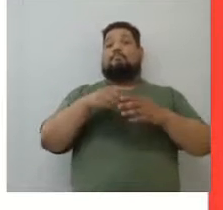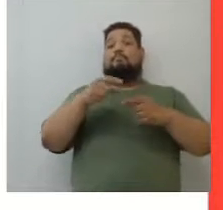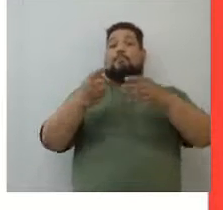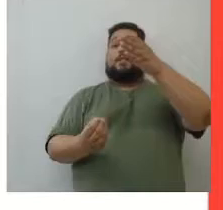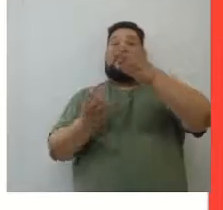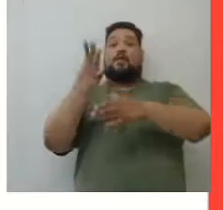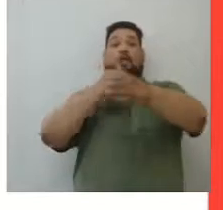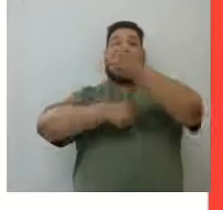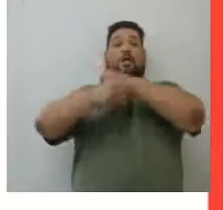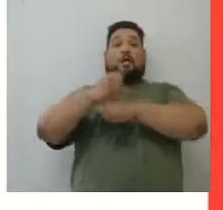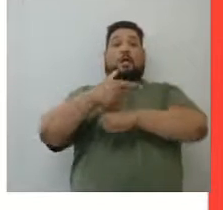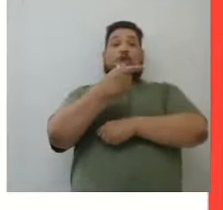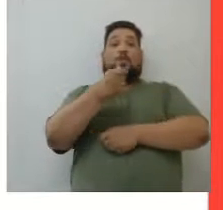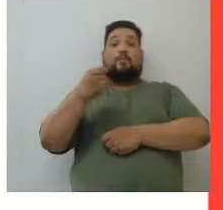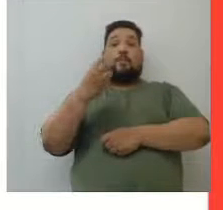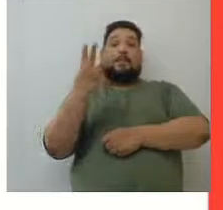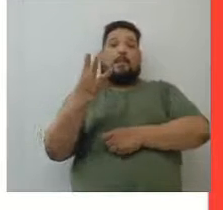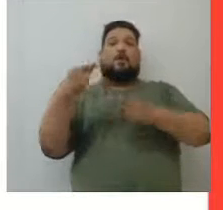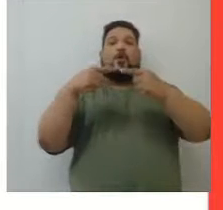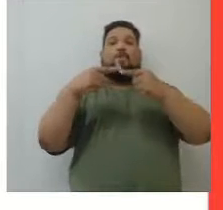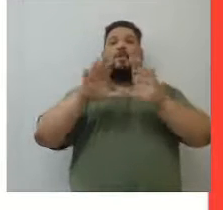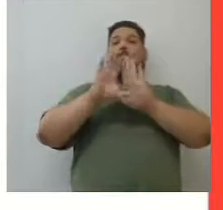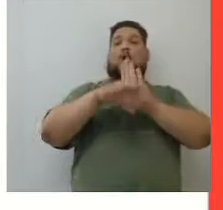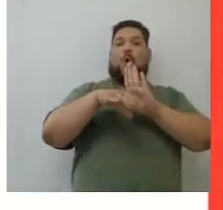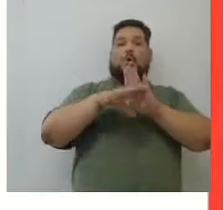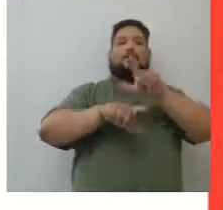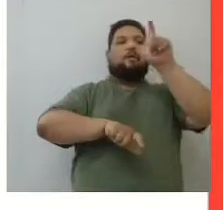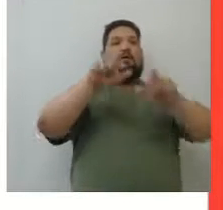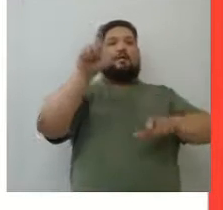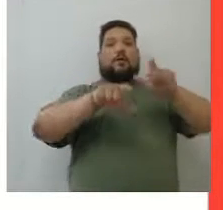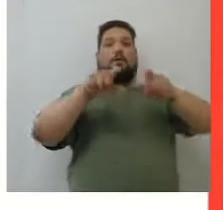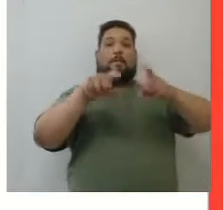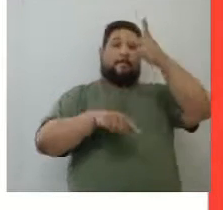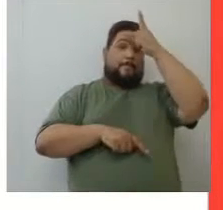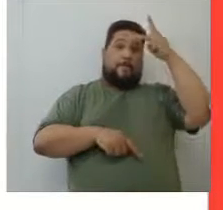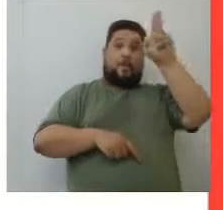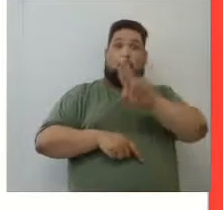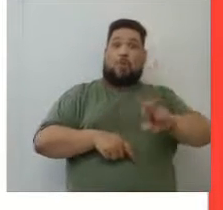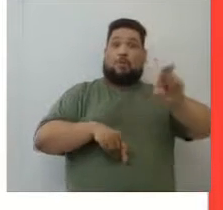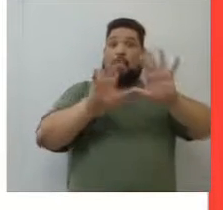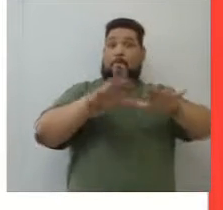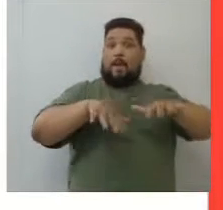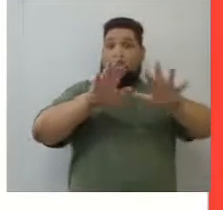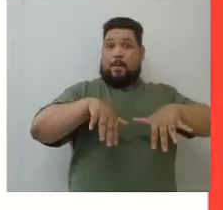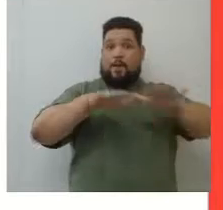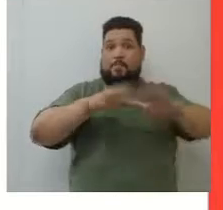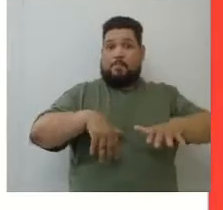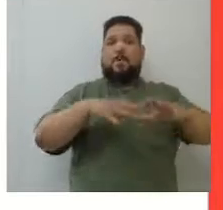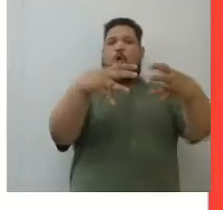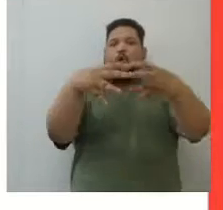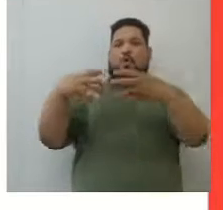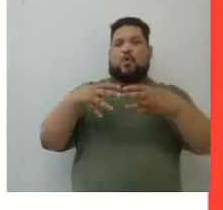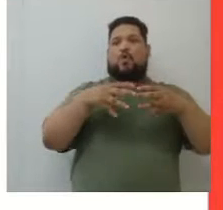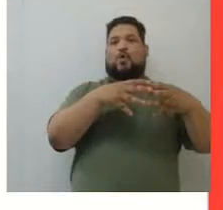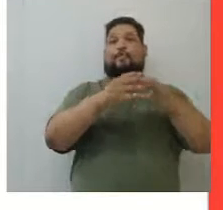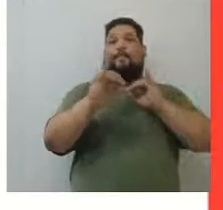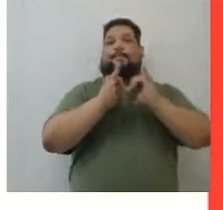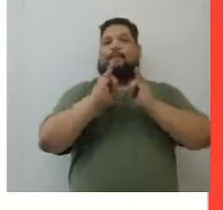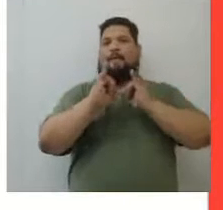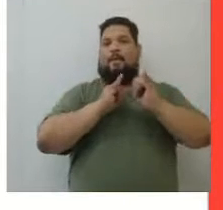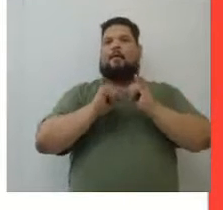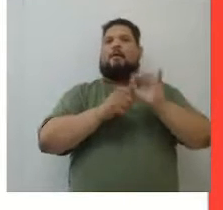2003, certo? E representa o conceito de muitos usuários, tá? De comunidades online